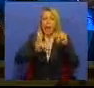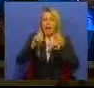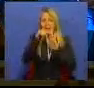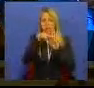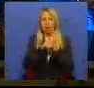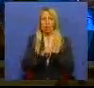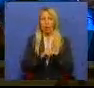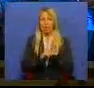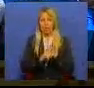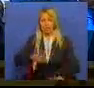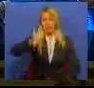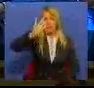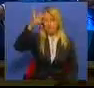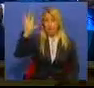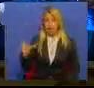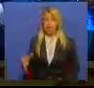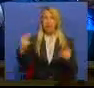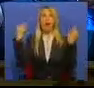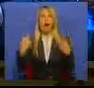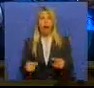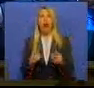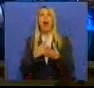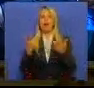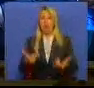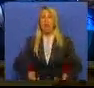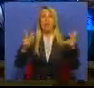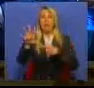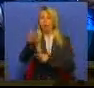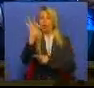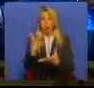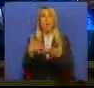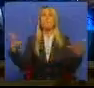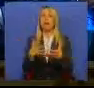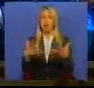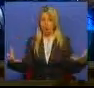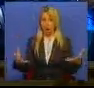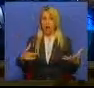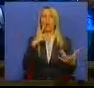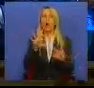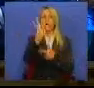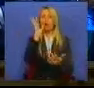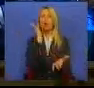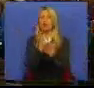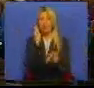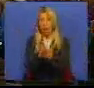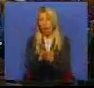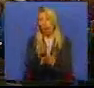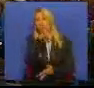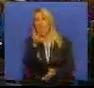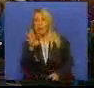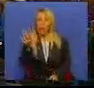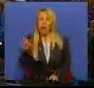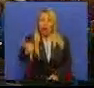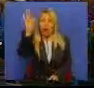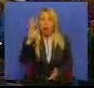Os países que têm maior liberdade de escolha da escola, da família, relativamente à escola que